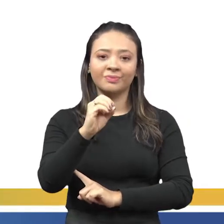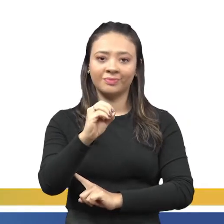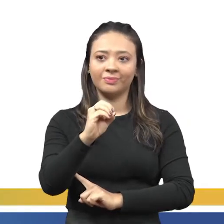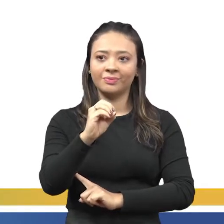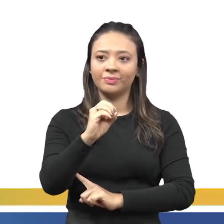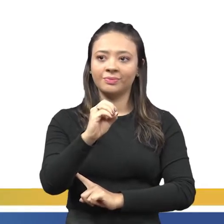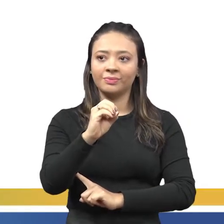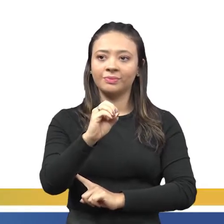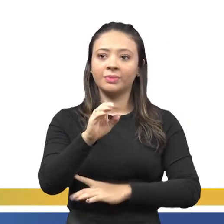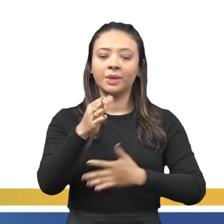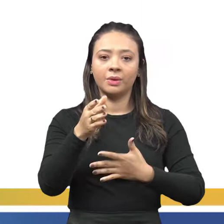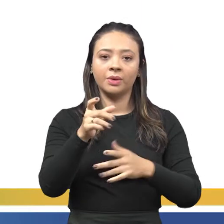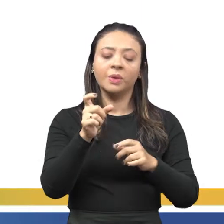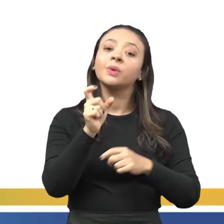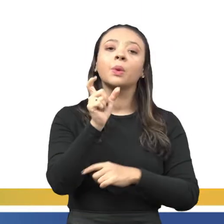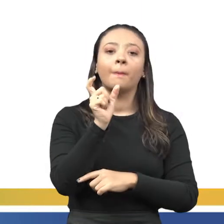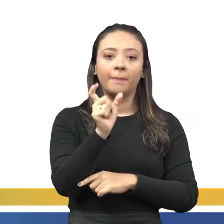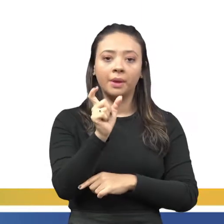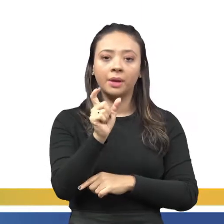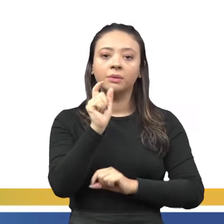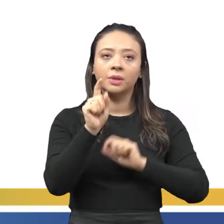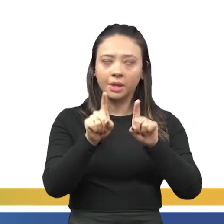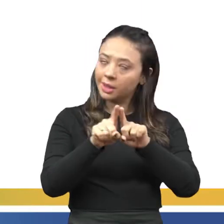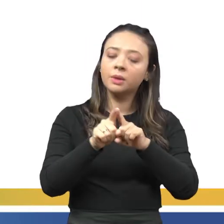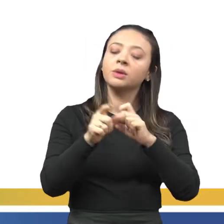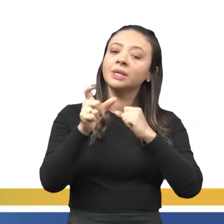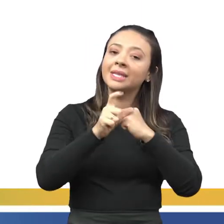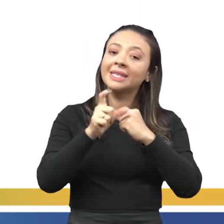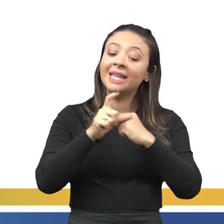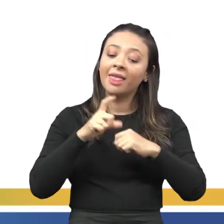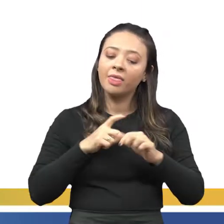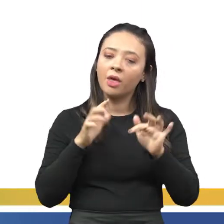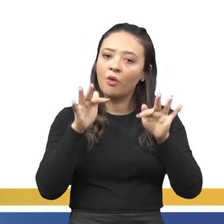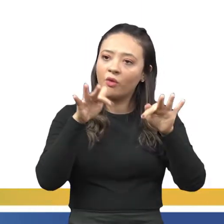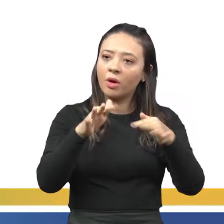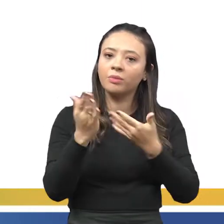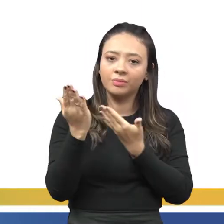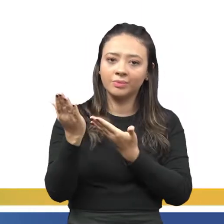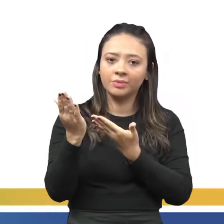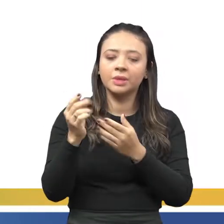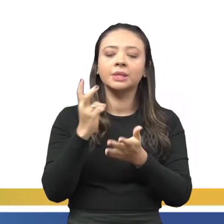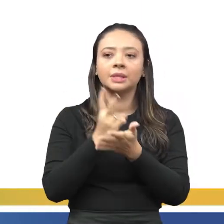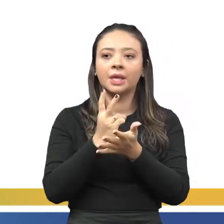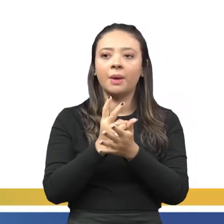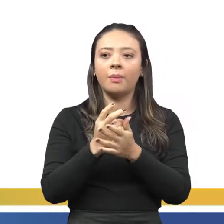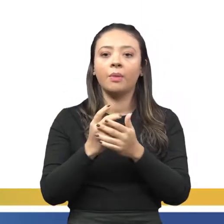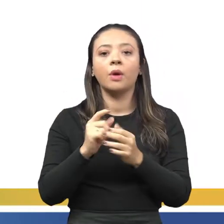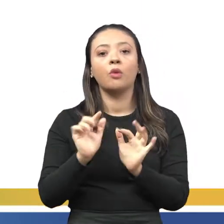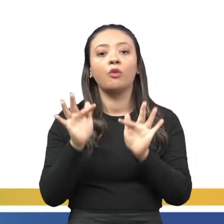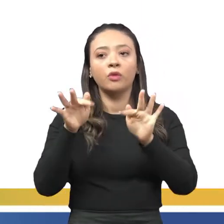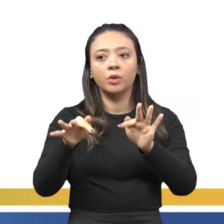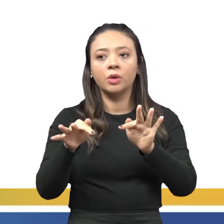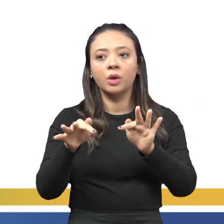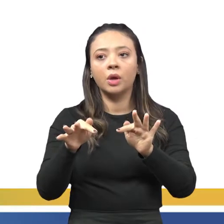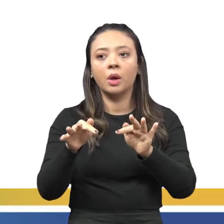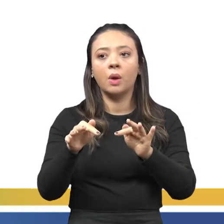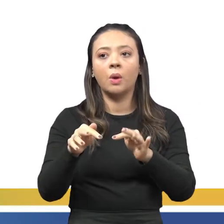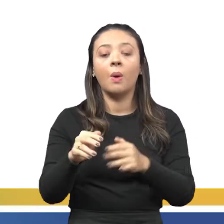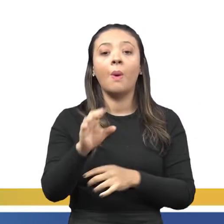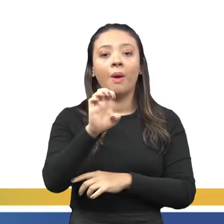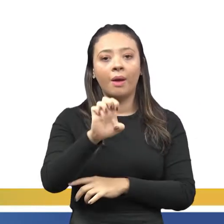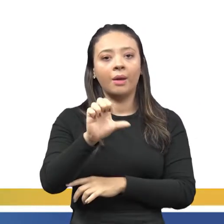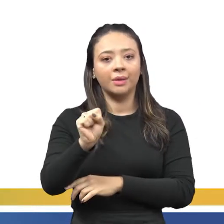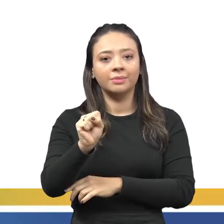O. Palavras ou substantivos que terminam com esse final, você vai acrescentar o ES para fazer o plural desse